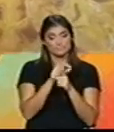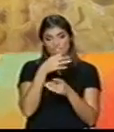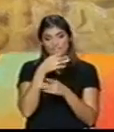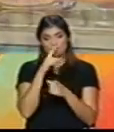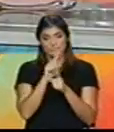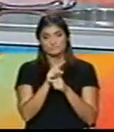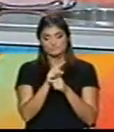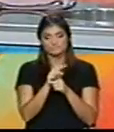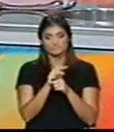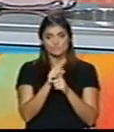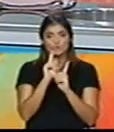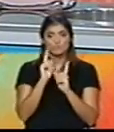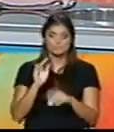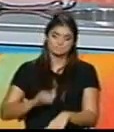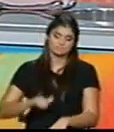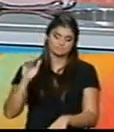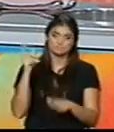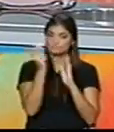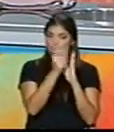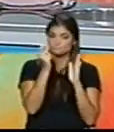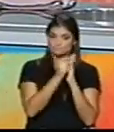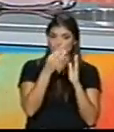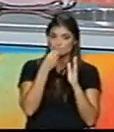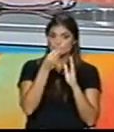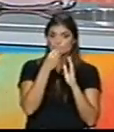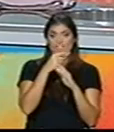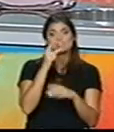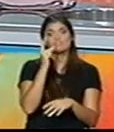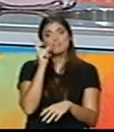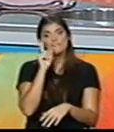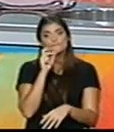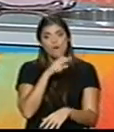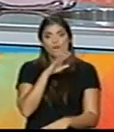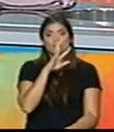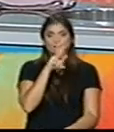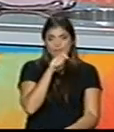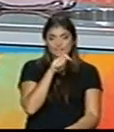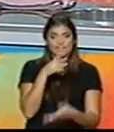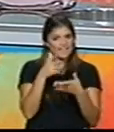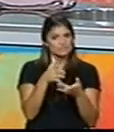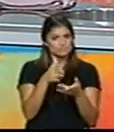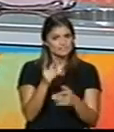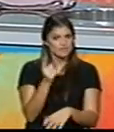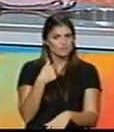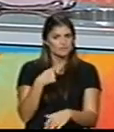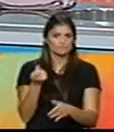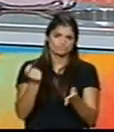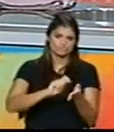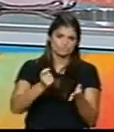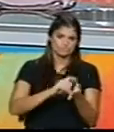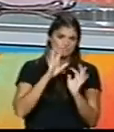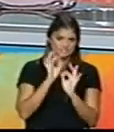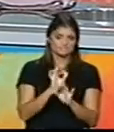Dizem que sim. Desde pequenina começou a apontar as receitas da avó, da mãe, foi isso? Quer ajuda? Sim, sim. Não, eu propondo. Ah,